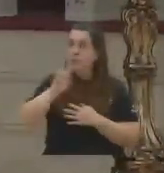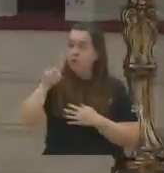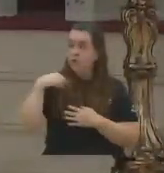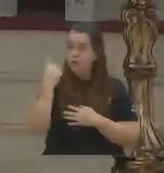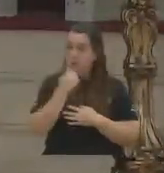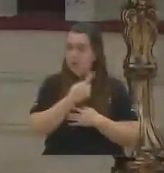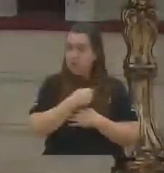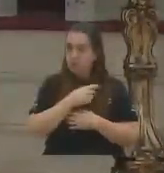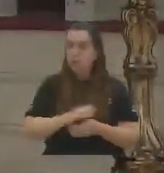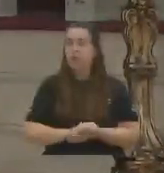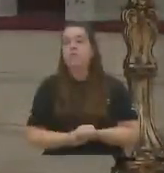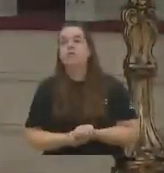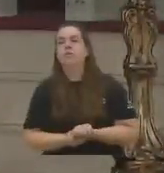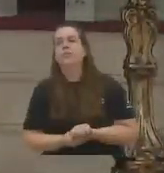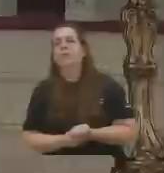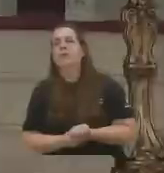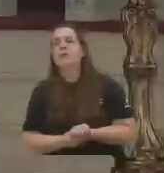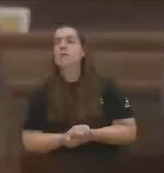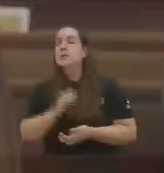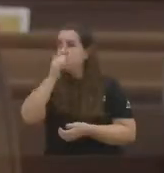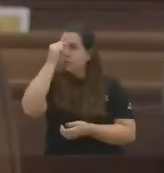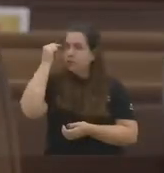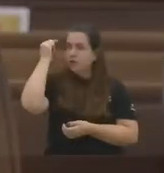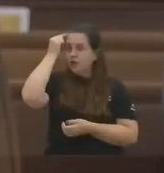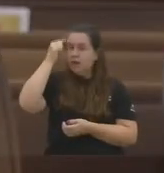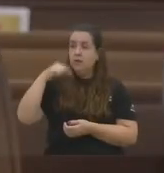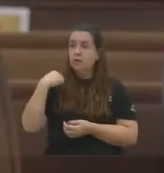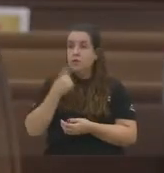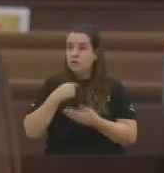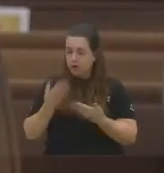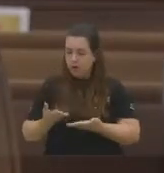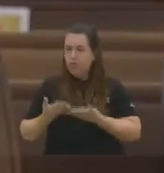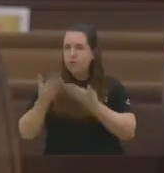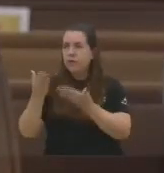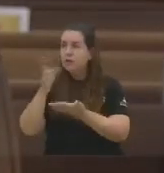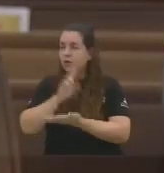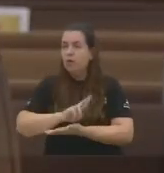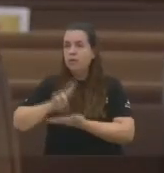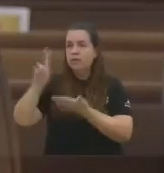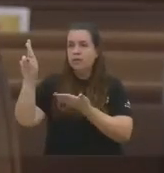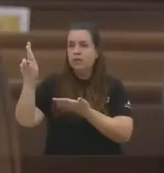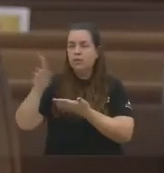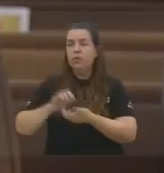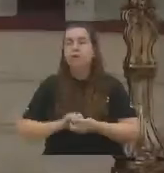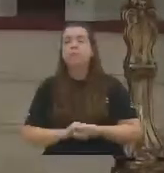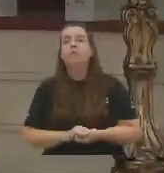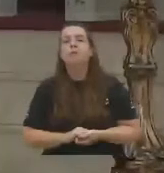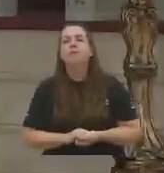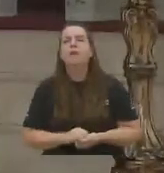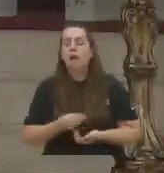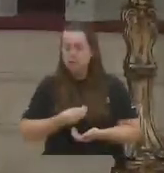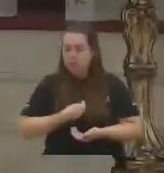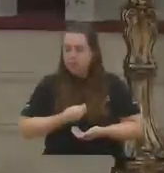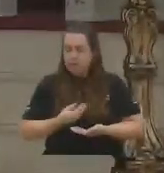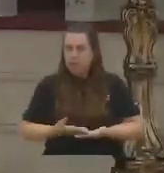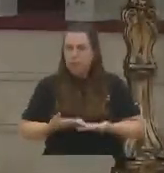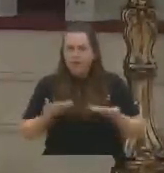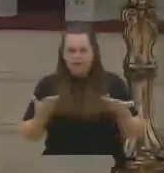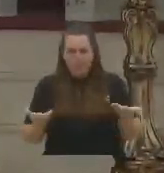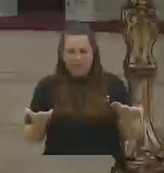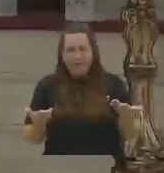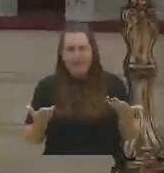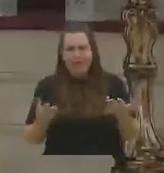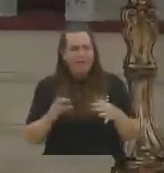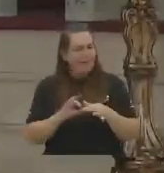vosso Filho e Senhor nosso. Santificai nossa oferenda, ó Senhor. Estando para ser